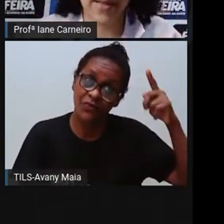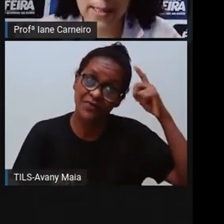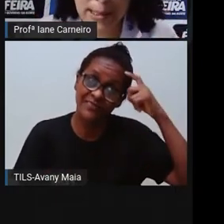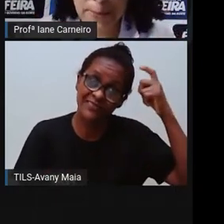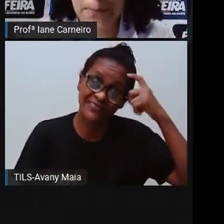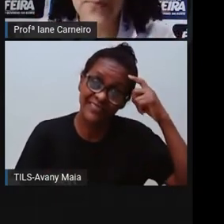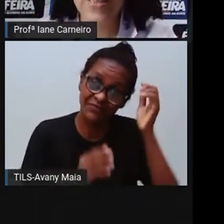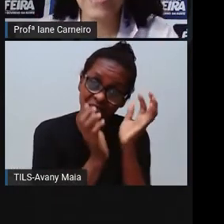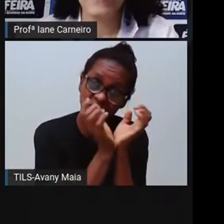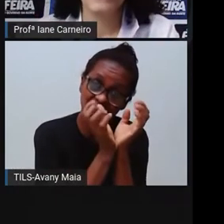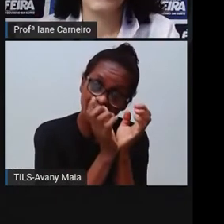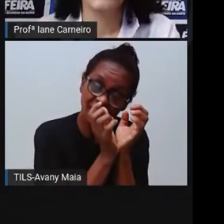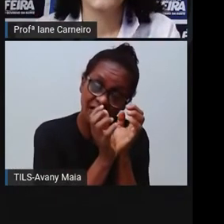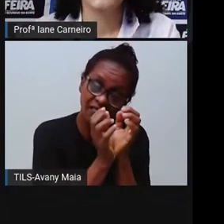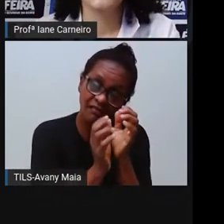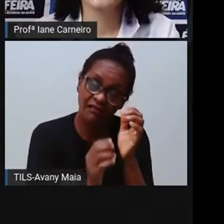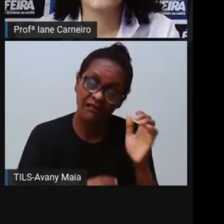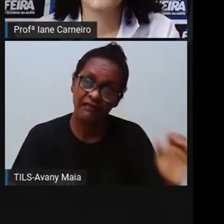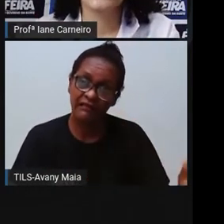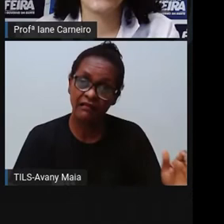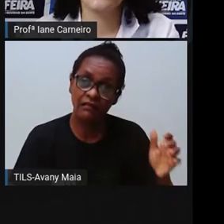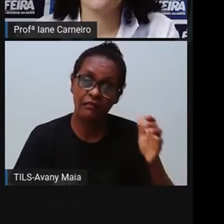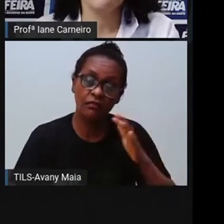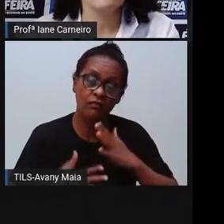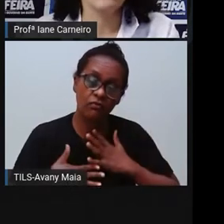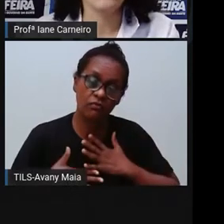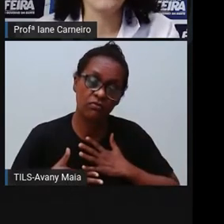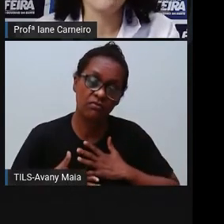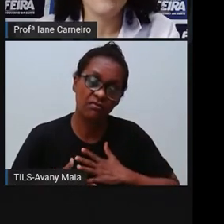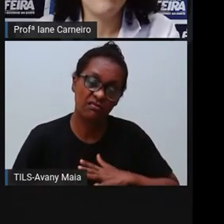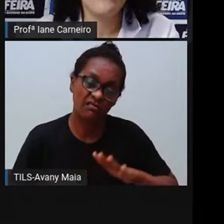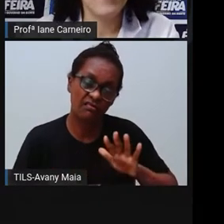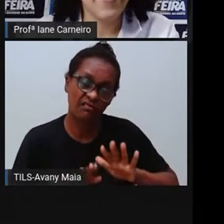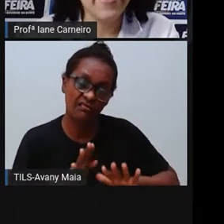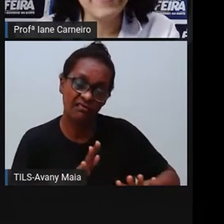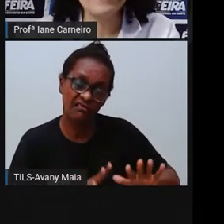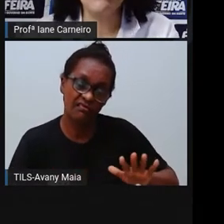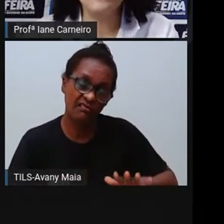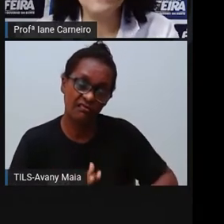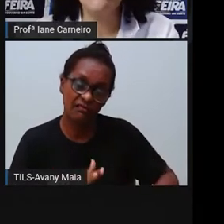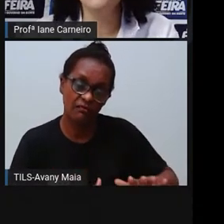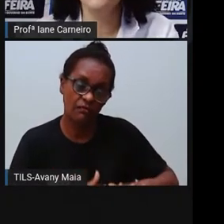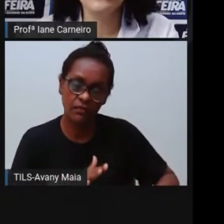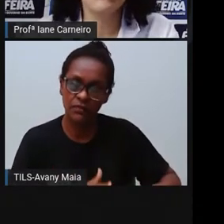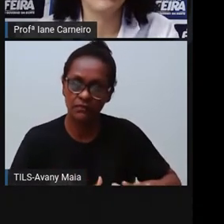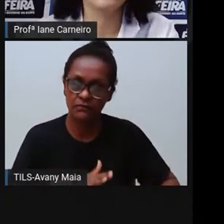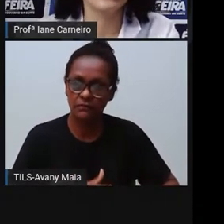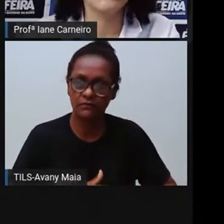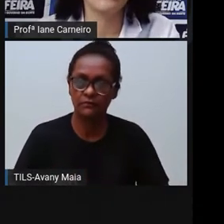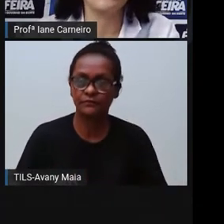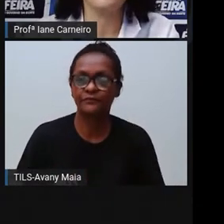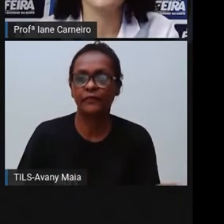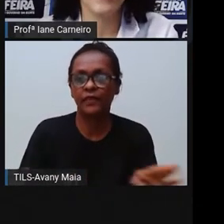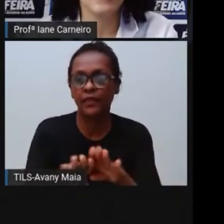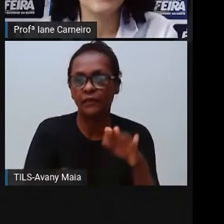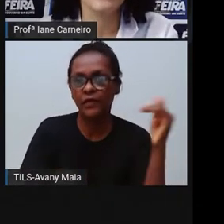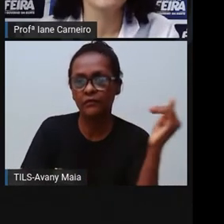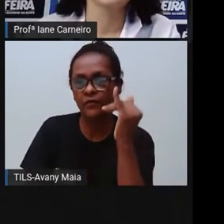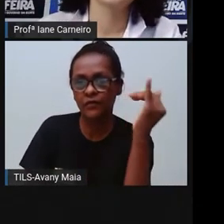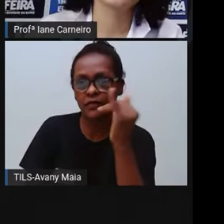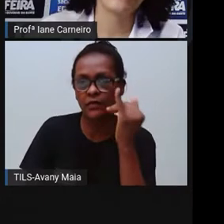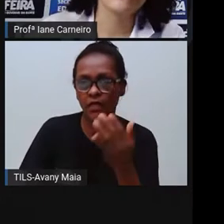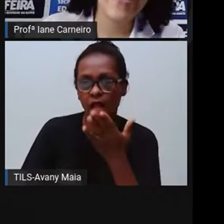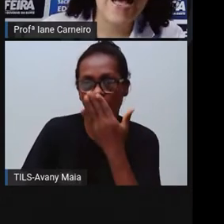importante, beleza? Outra coisa, ó, comer bem também é muito importante para